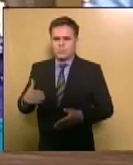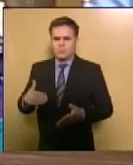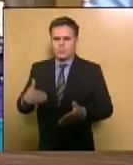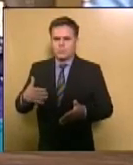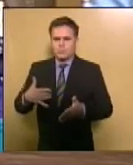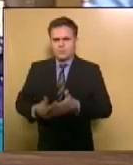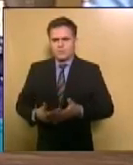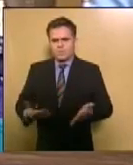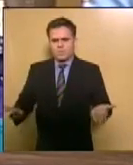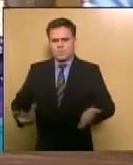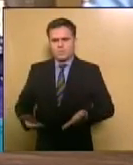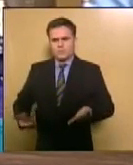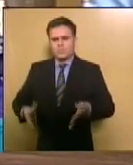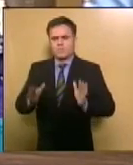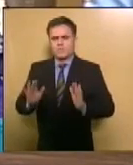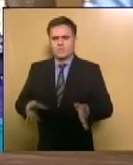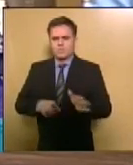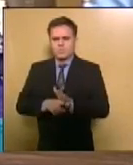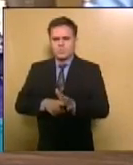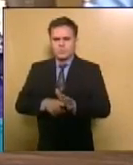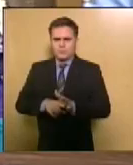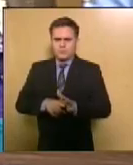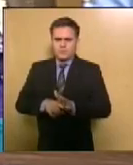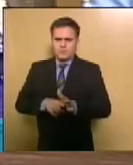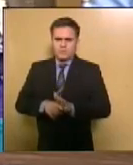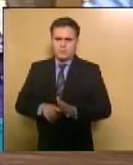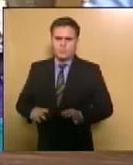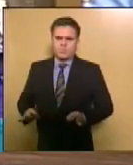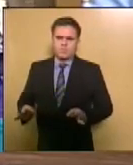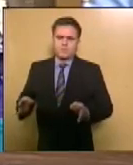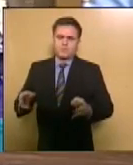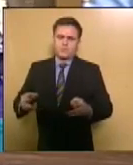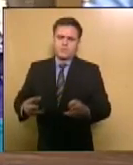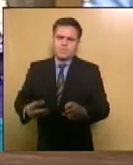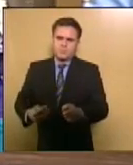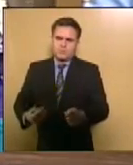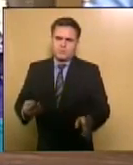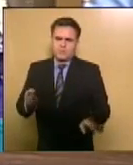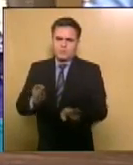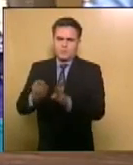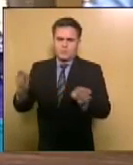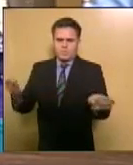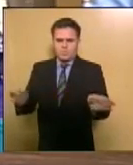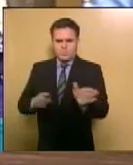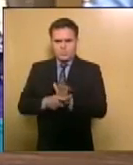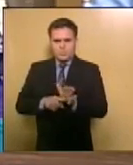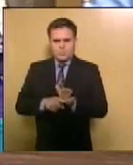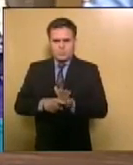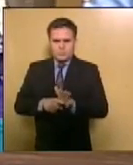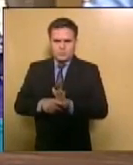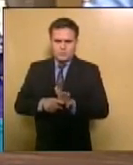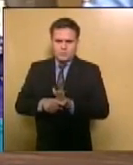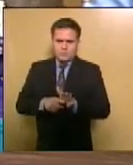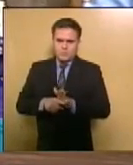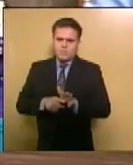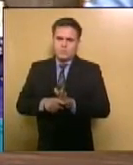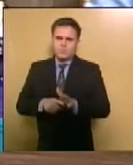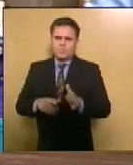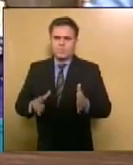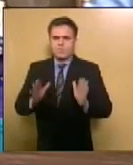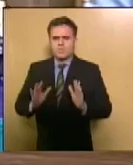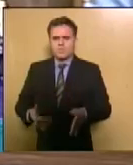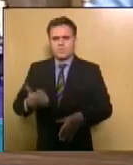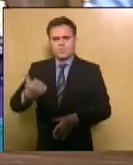nós já temos um estudo pronto que Analisa todos os inquéritos de polícia são mais de 1600 inquéritos